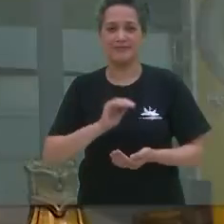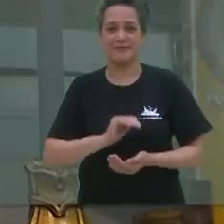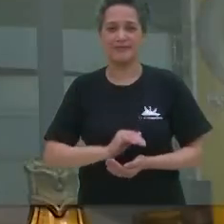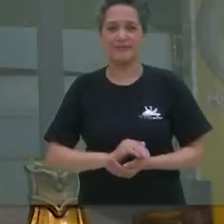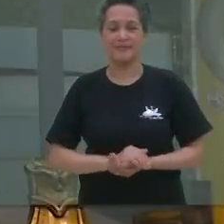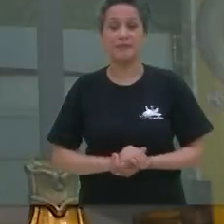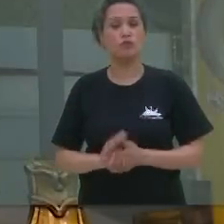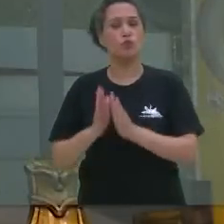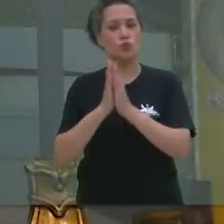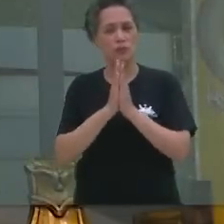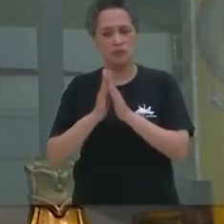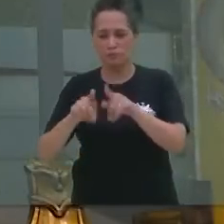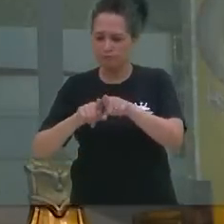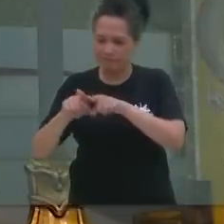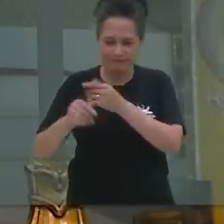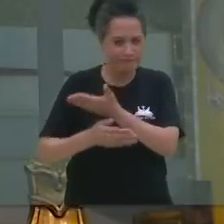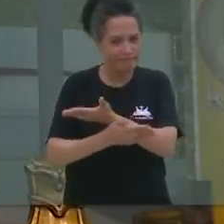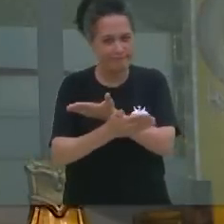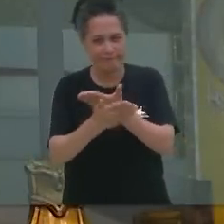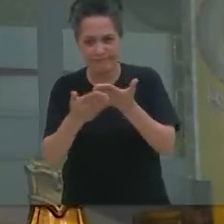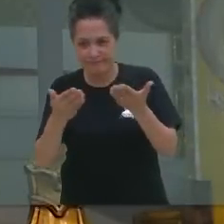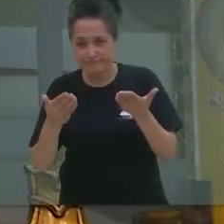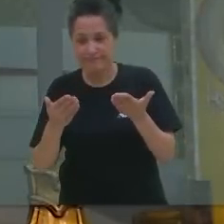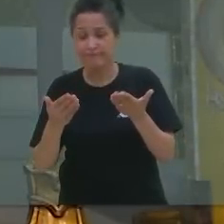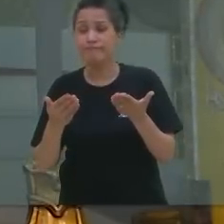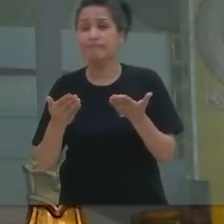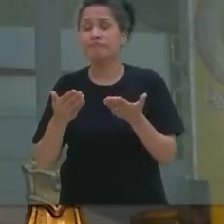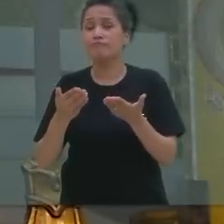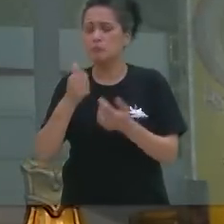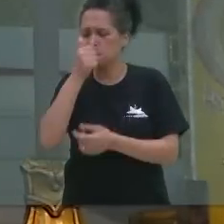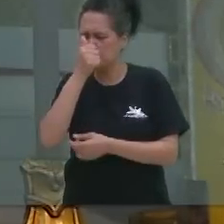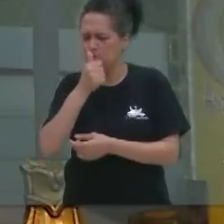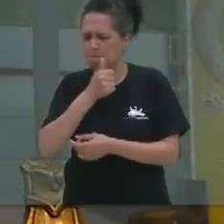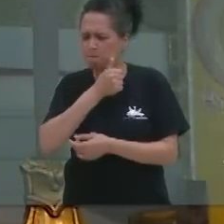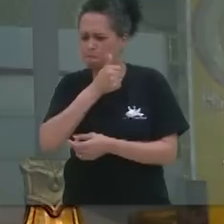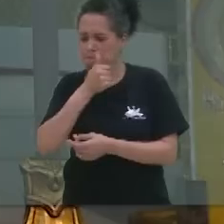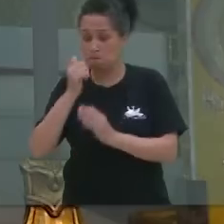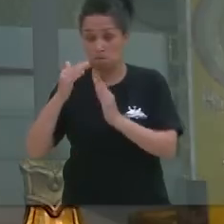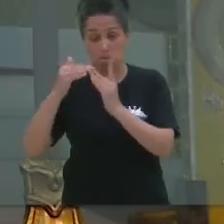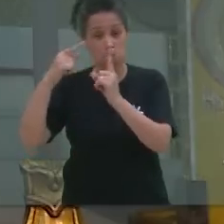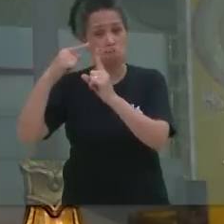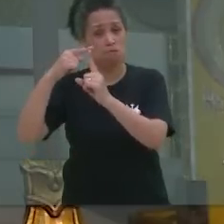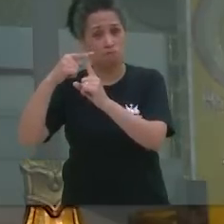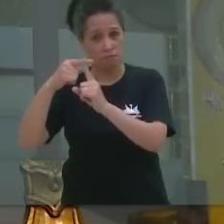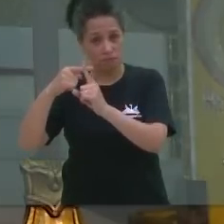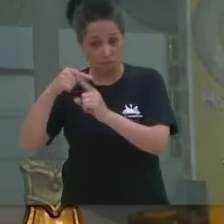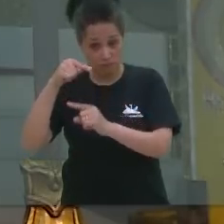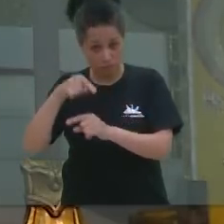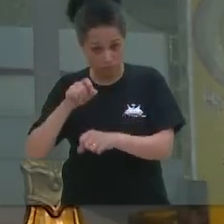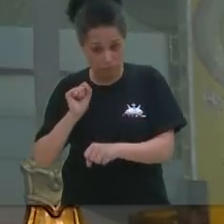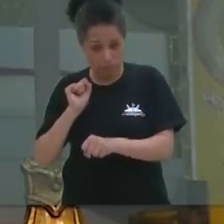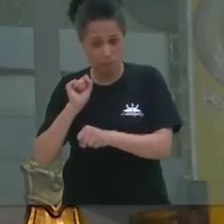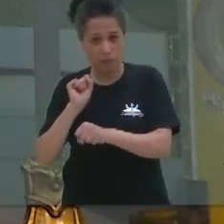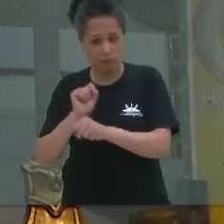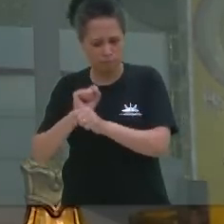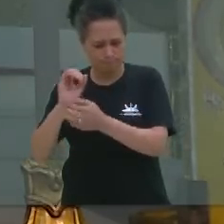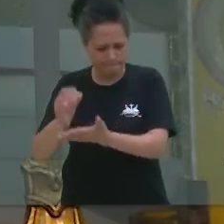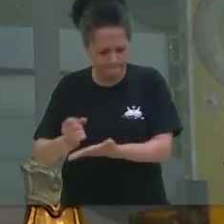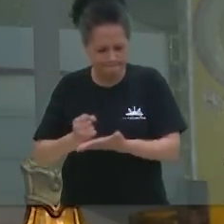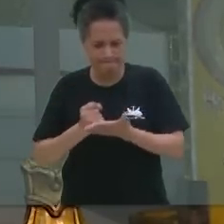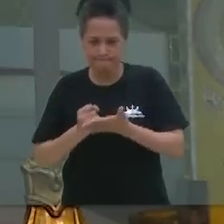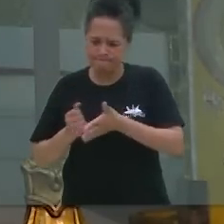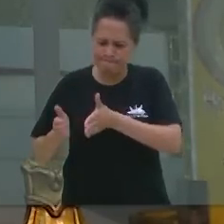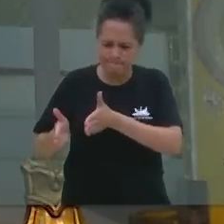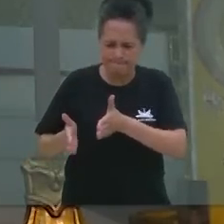Orai, irmãos e irmãs, para que o sacrifício da igreja nessa pausa restauradora na caminhada